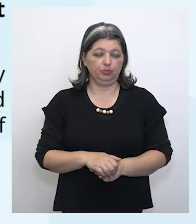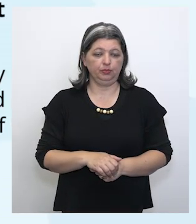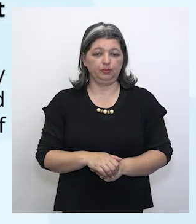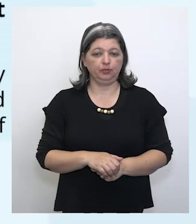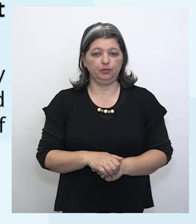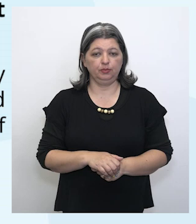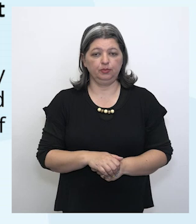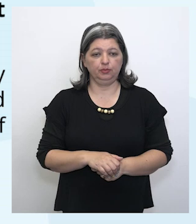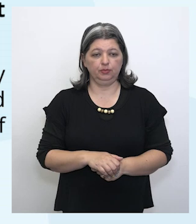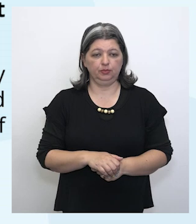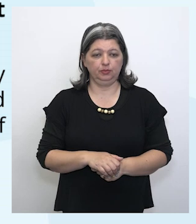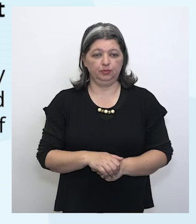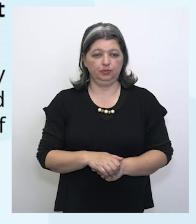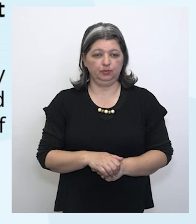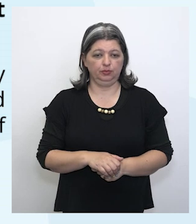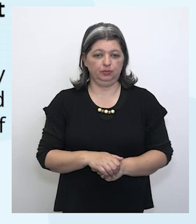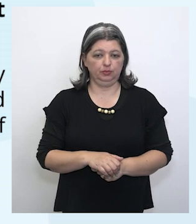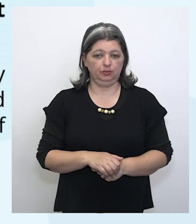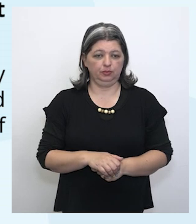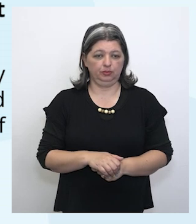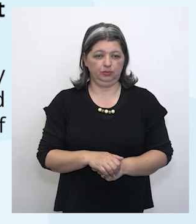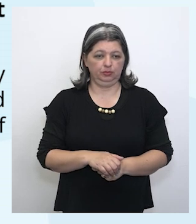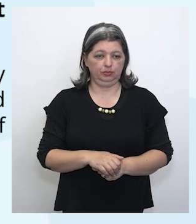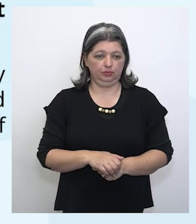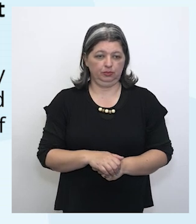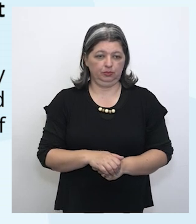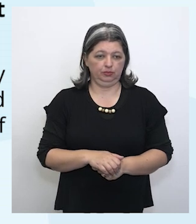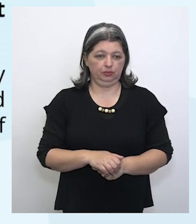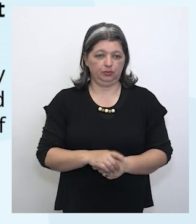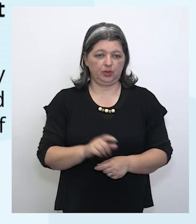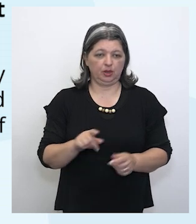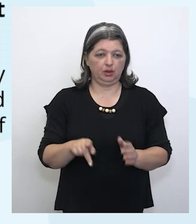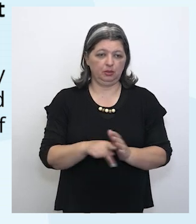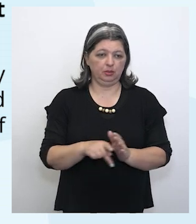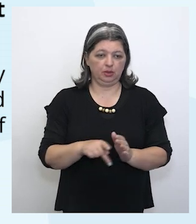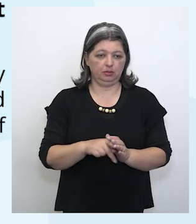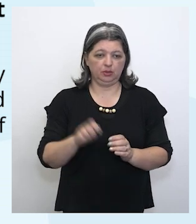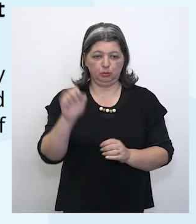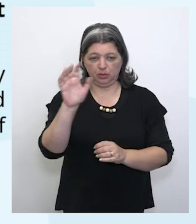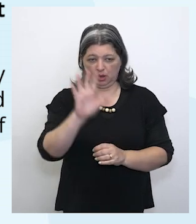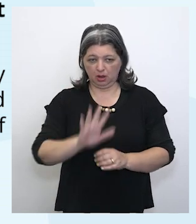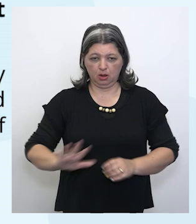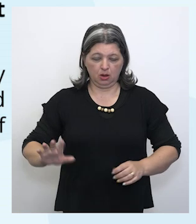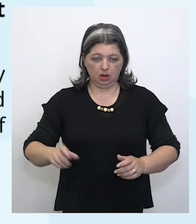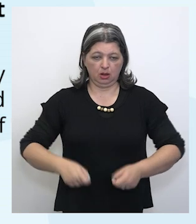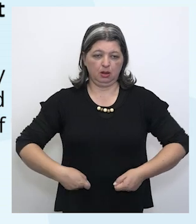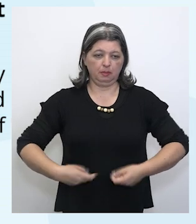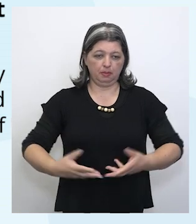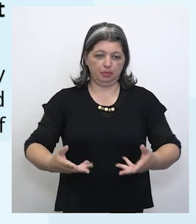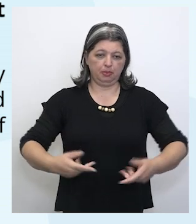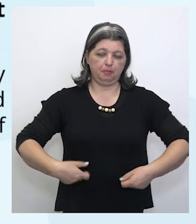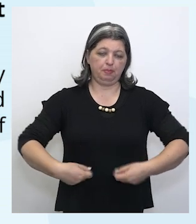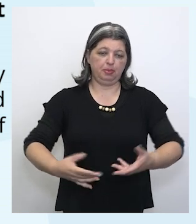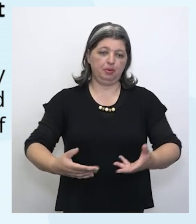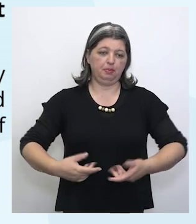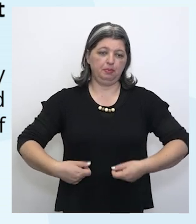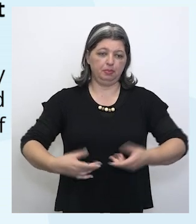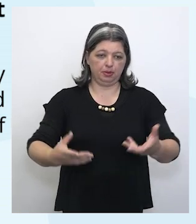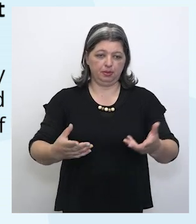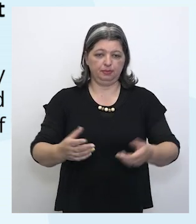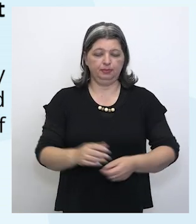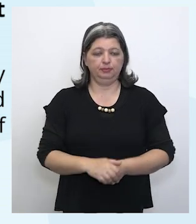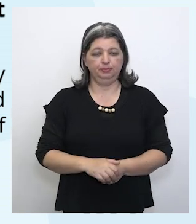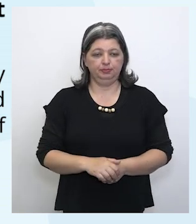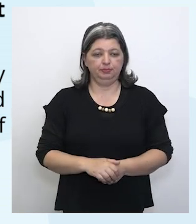regions. Então, ó, consumes, esse verbo aqui está no presente. A Europa consome mais recursos do que